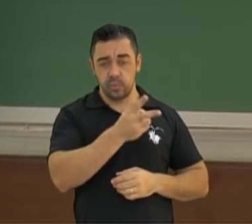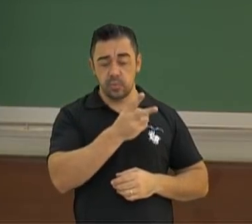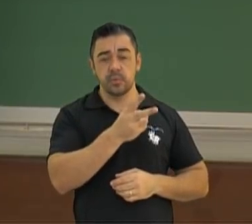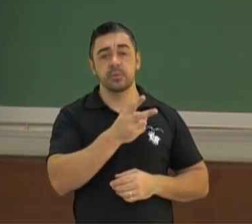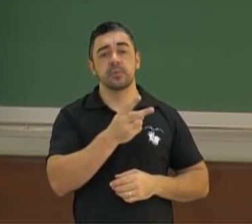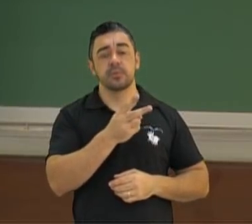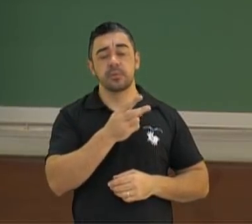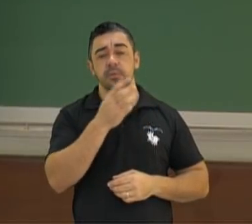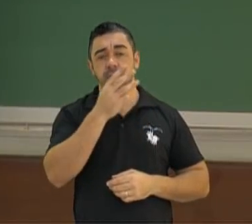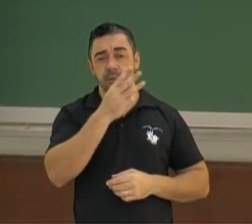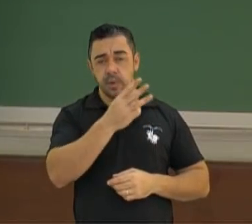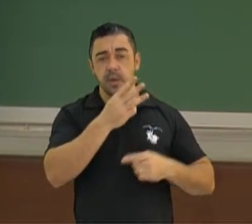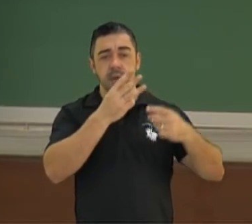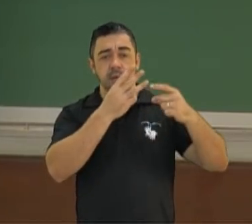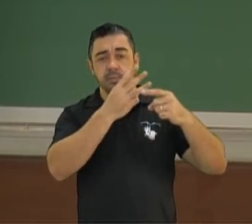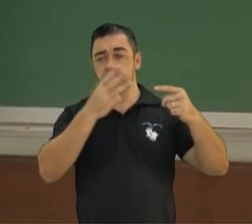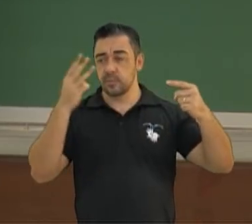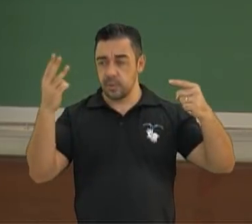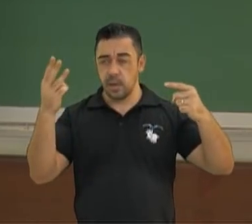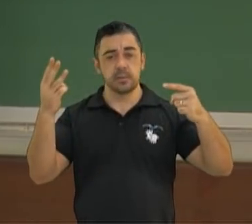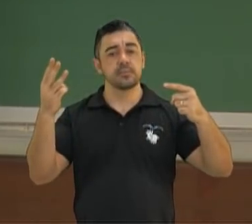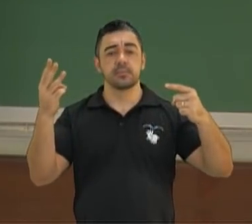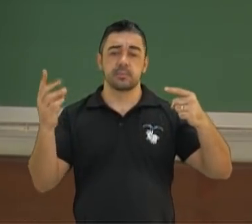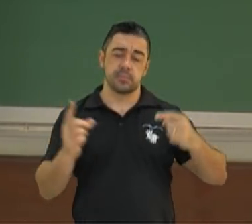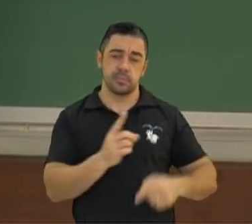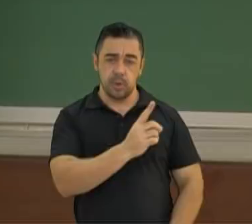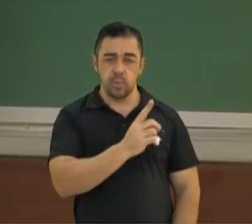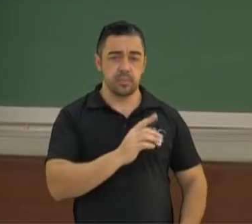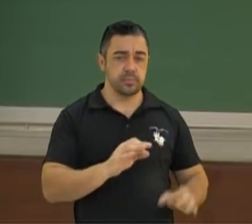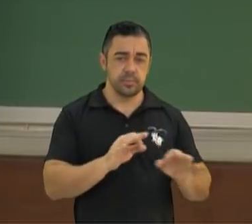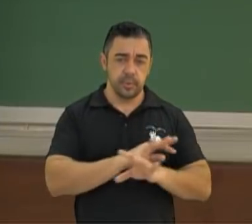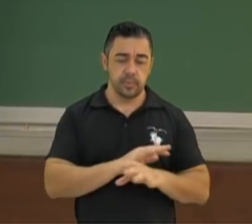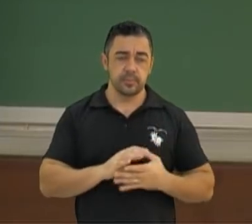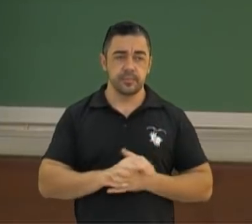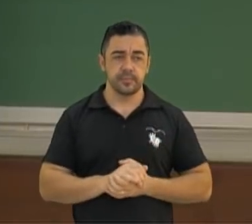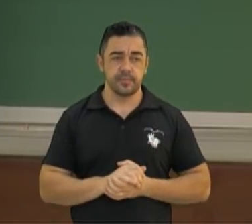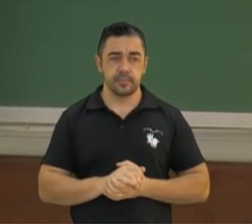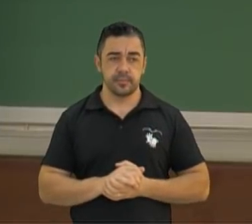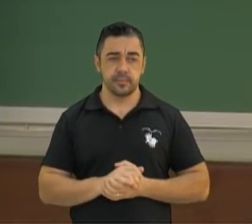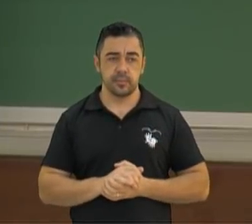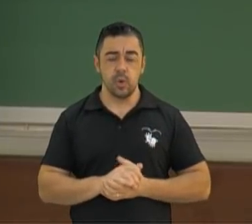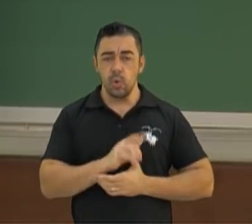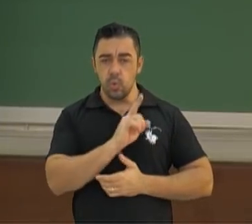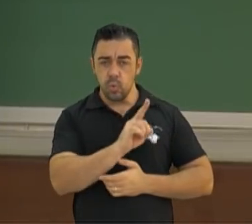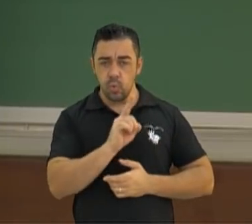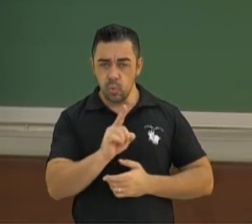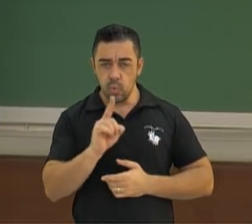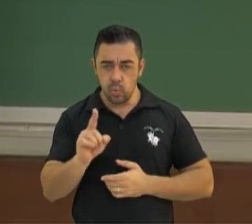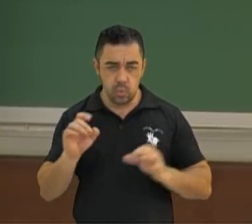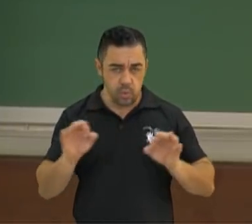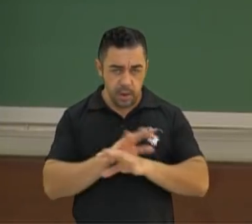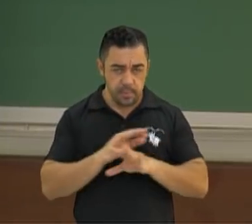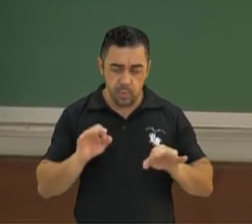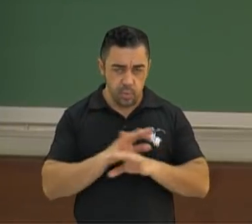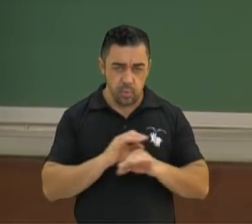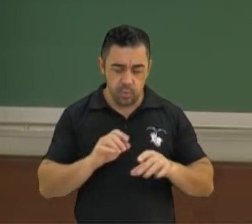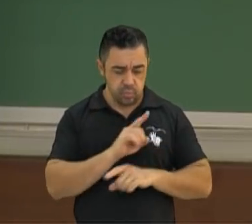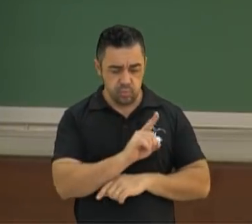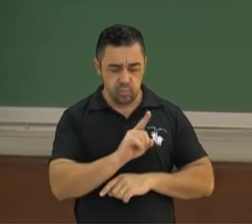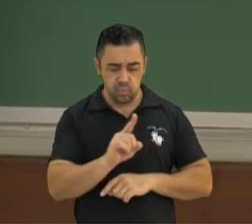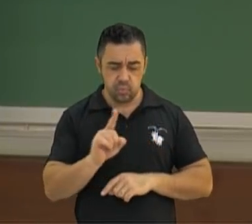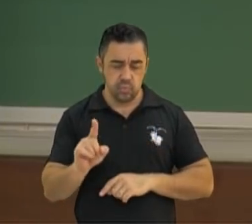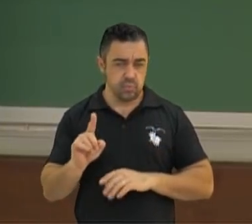tá? 3 só é divisível por 3, que vai dar 1. Quando eu reduzo todos os números aqui, todos